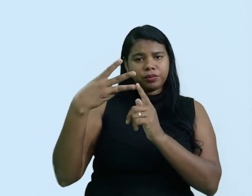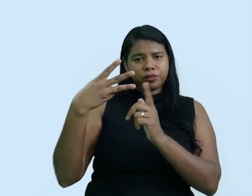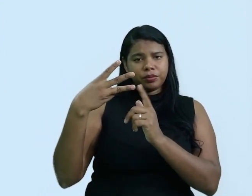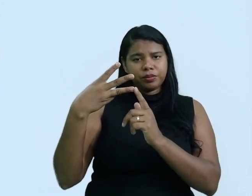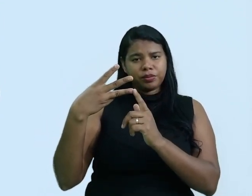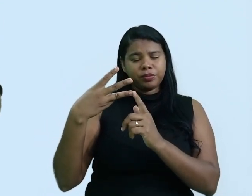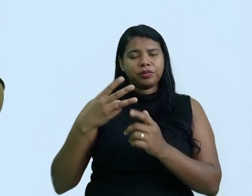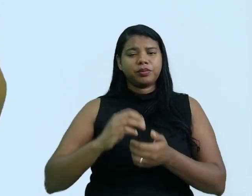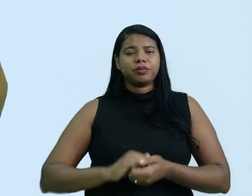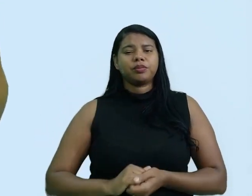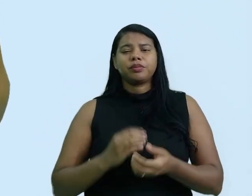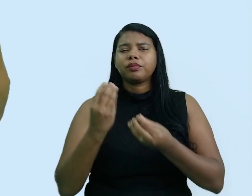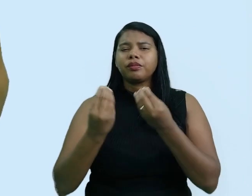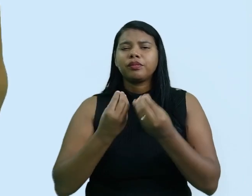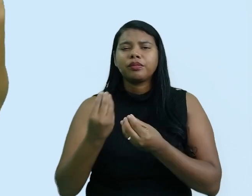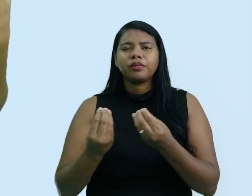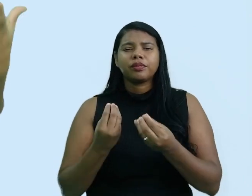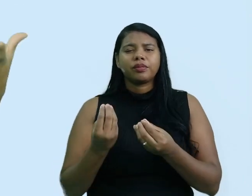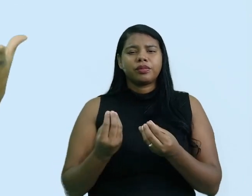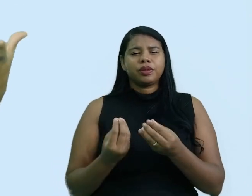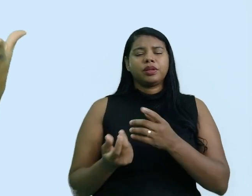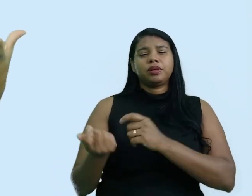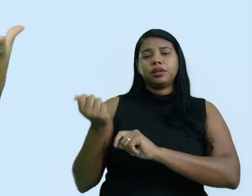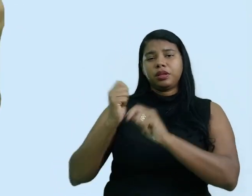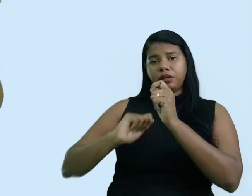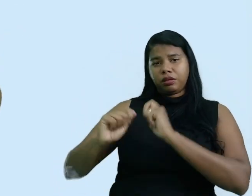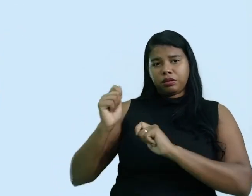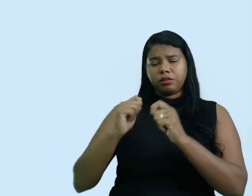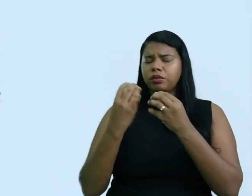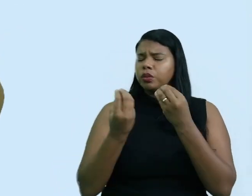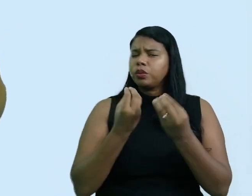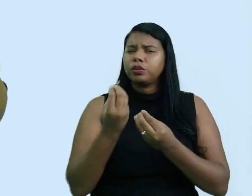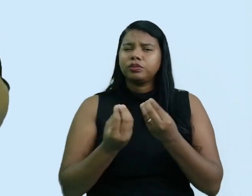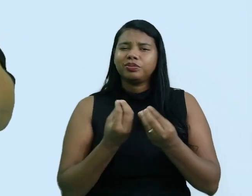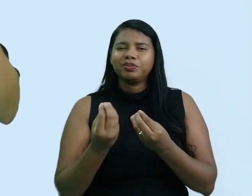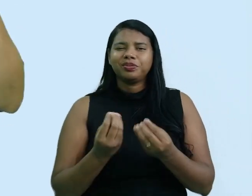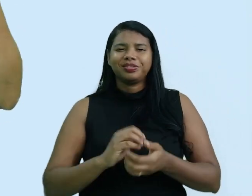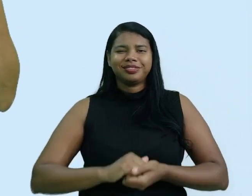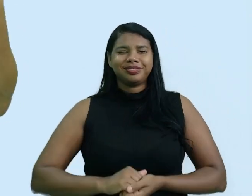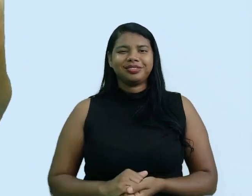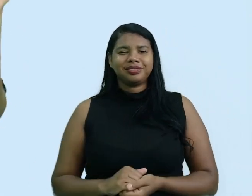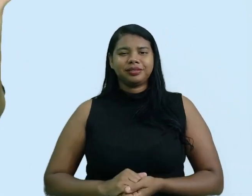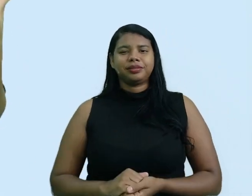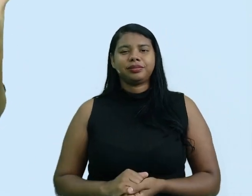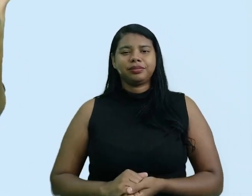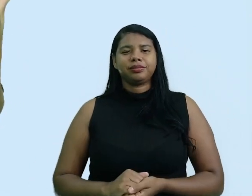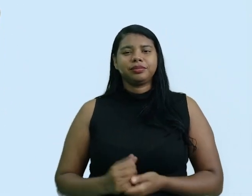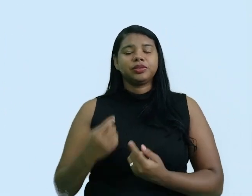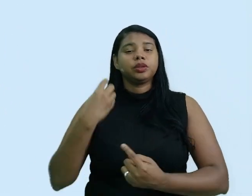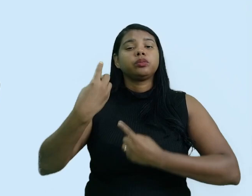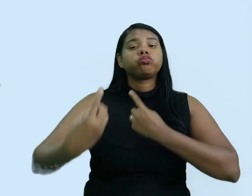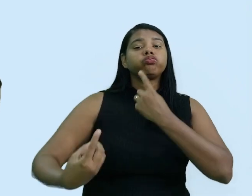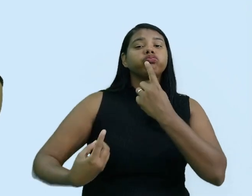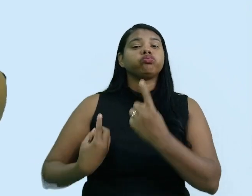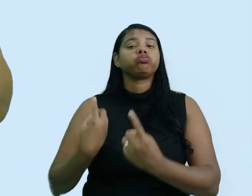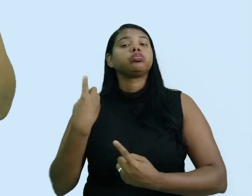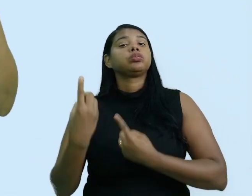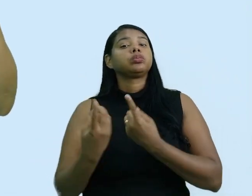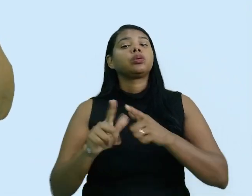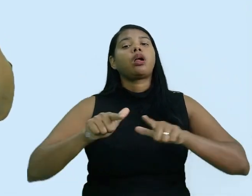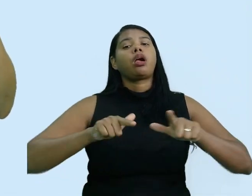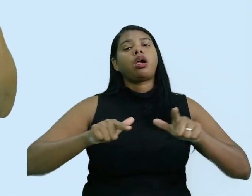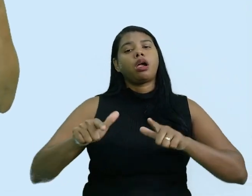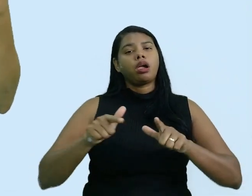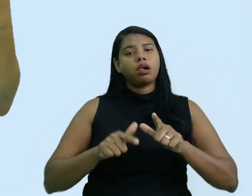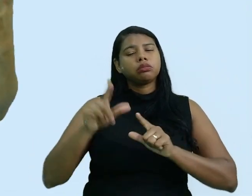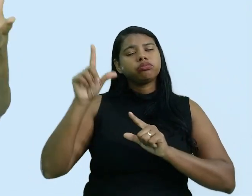prioridade, como seria? Medidas administrativas. De que forma? Fazer um rodízio, né, onde o trabalhador